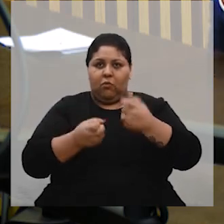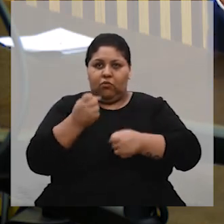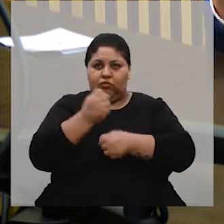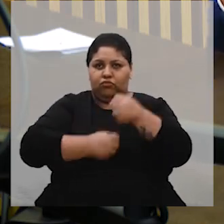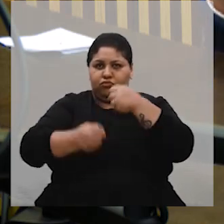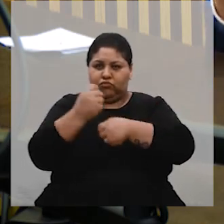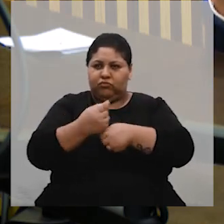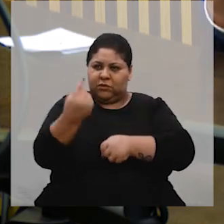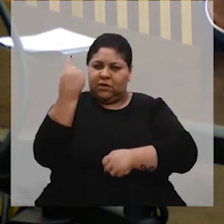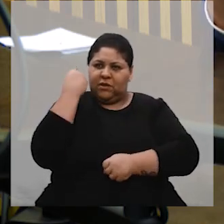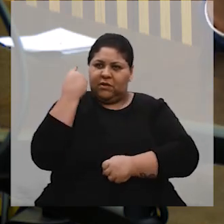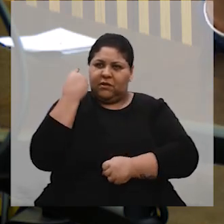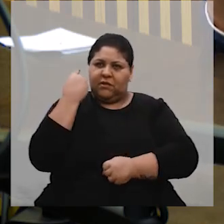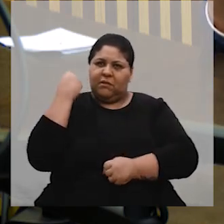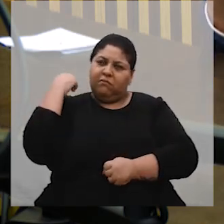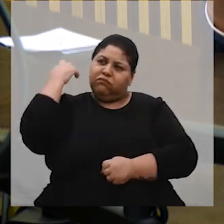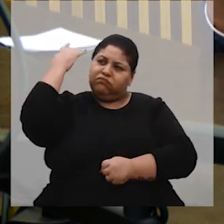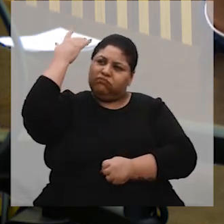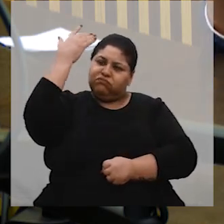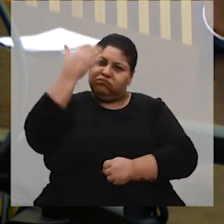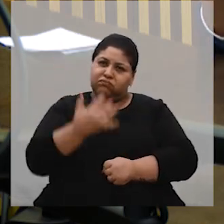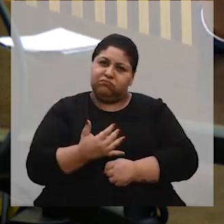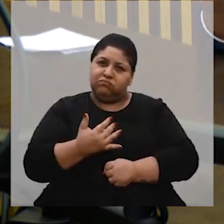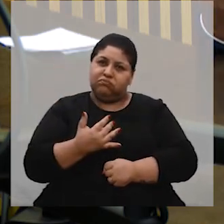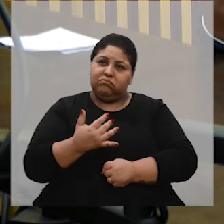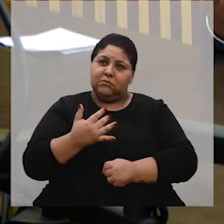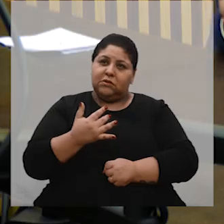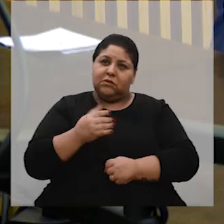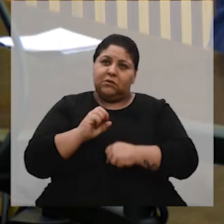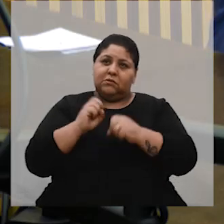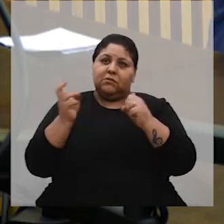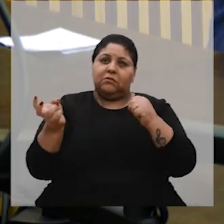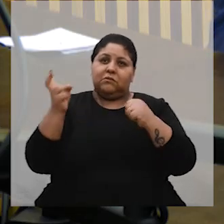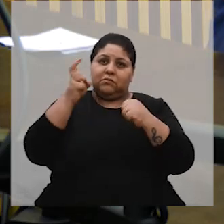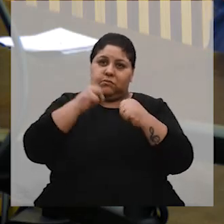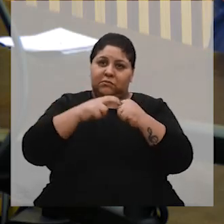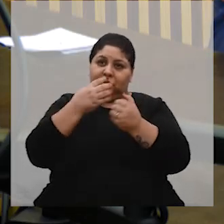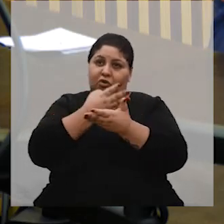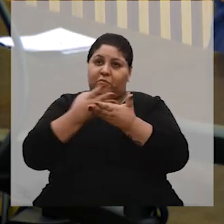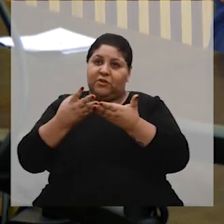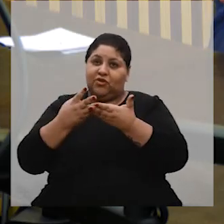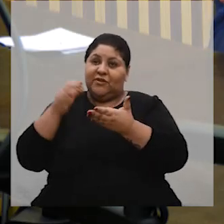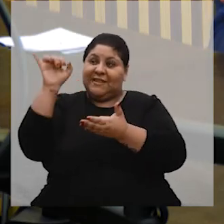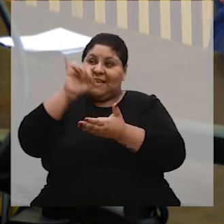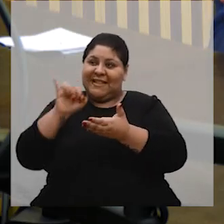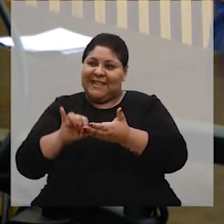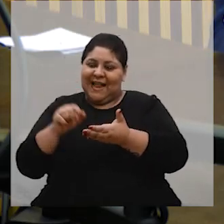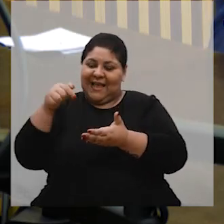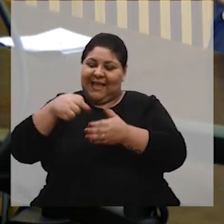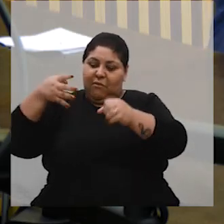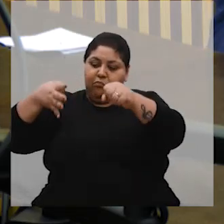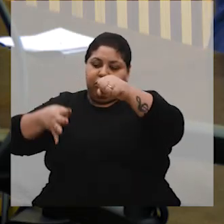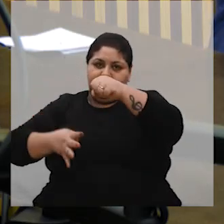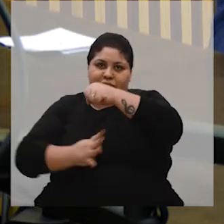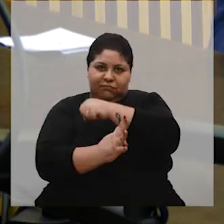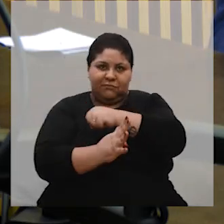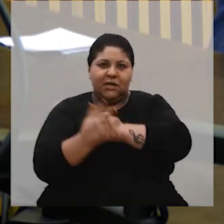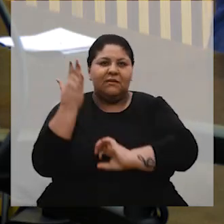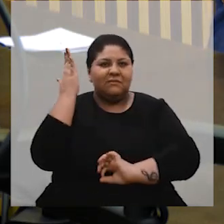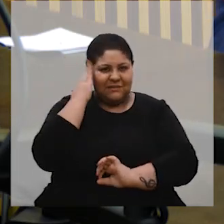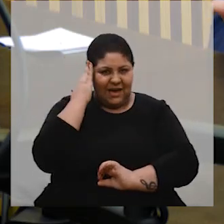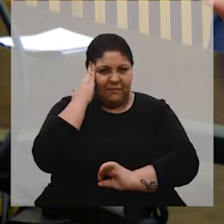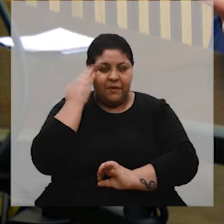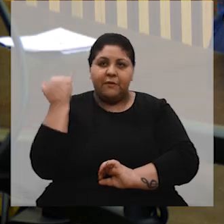gente conseguiu resgatar de onde vinha esse vírus e o vírus vem da imigração, vem da Itália. Então,